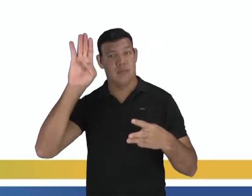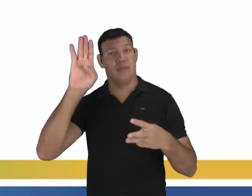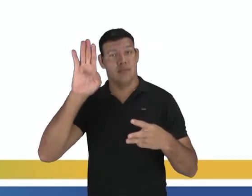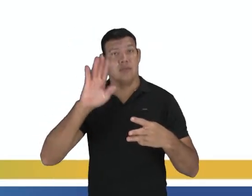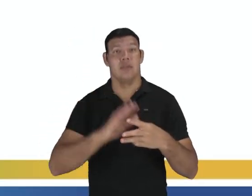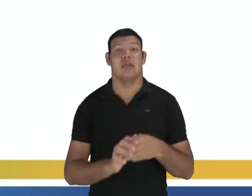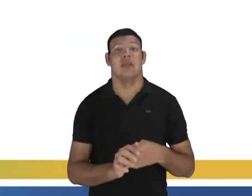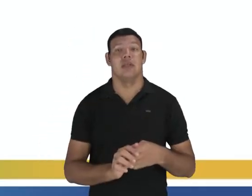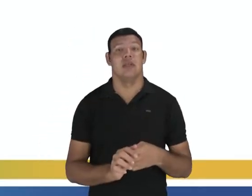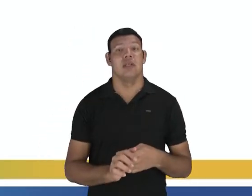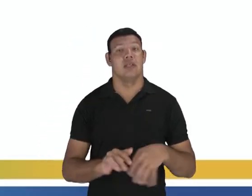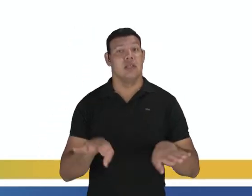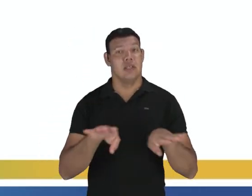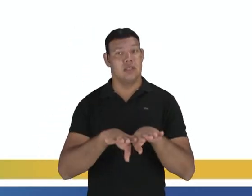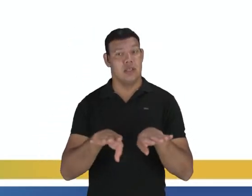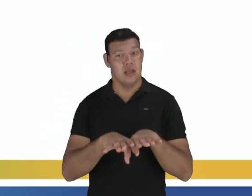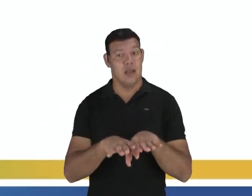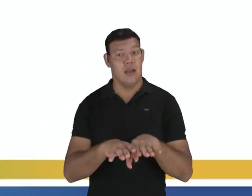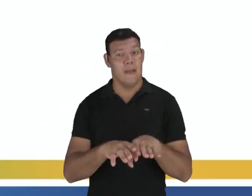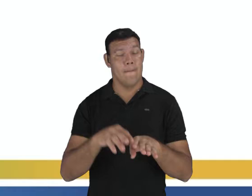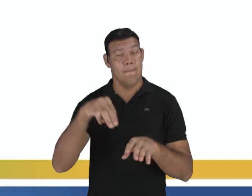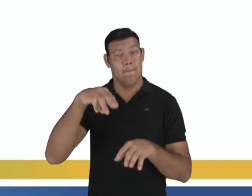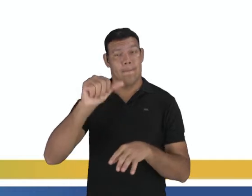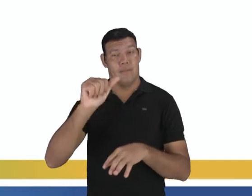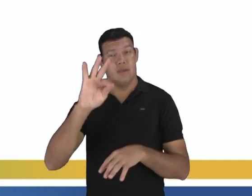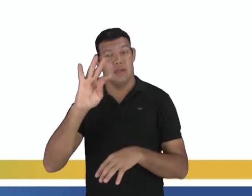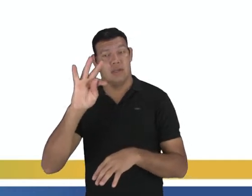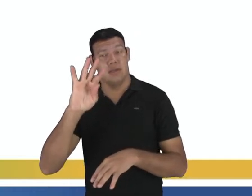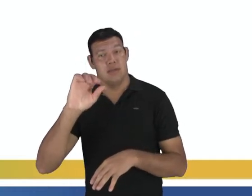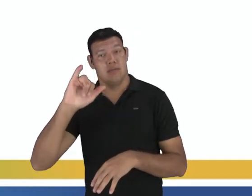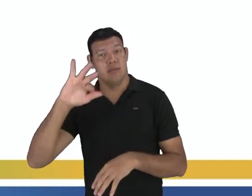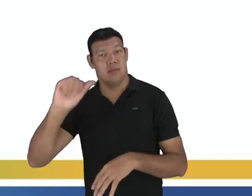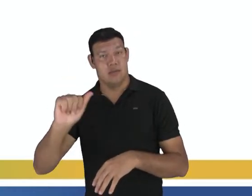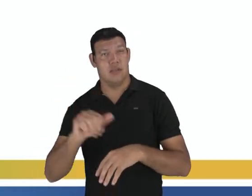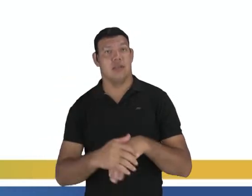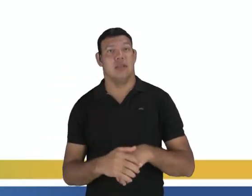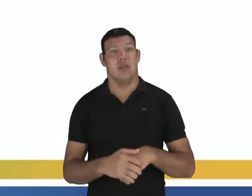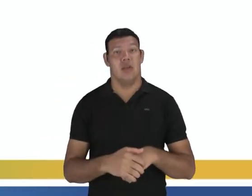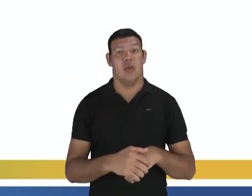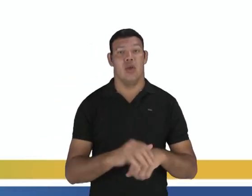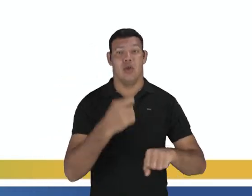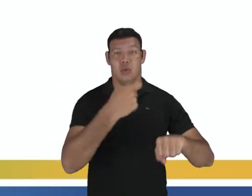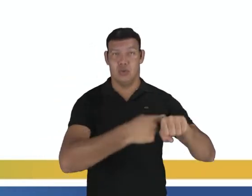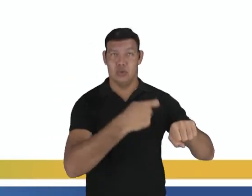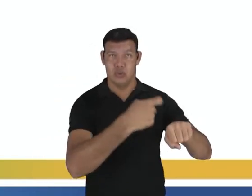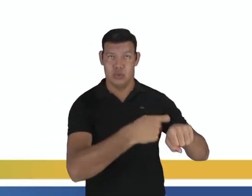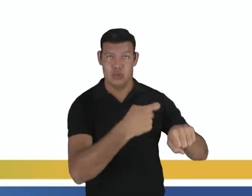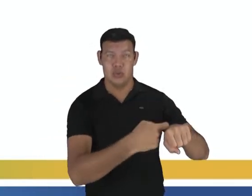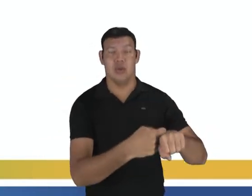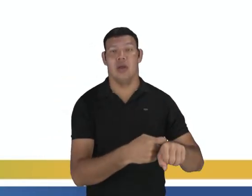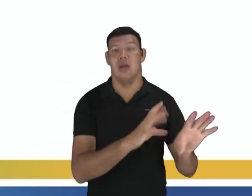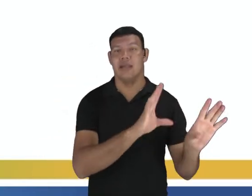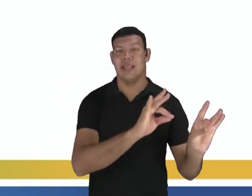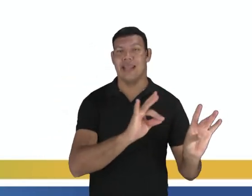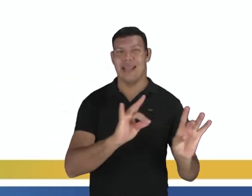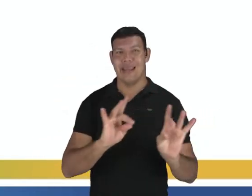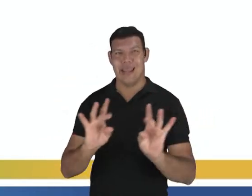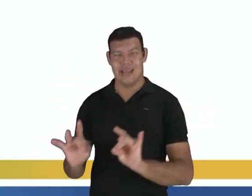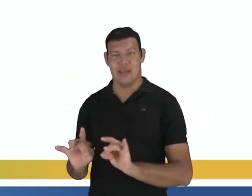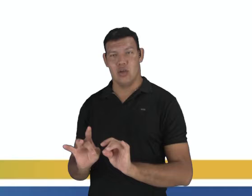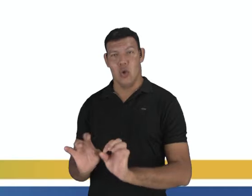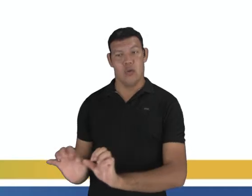o sólido, o líquido e o gasoso. O que acontece aqui? Para que ocorra